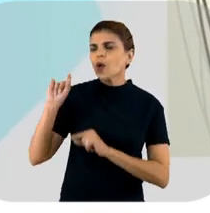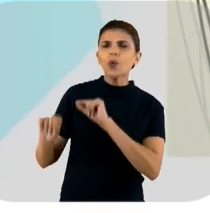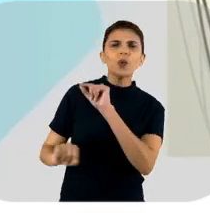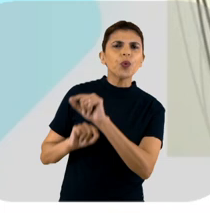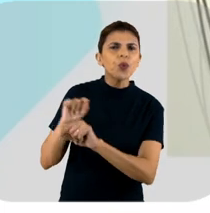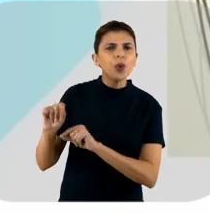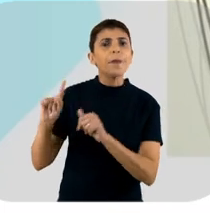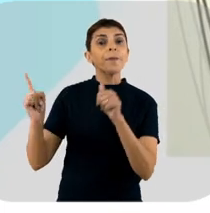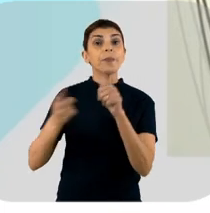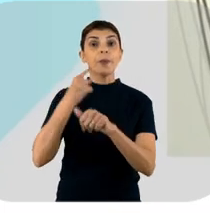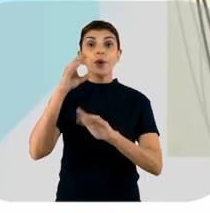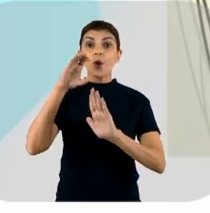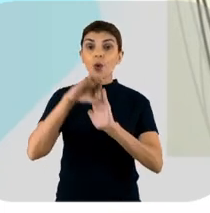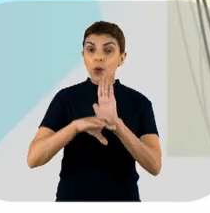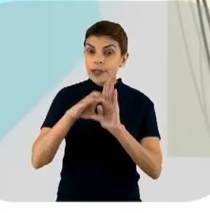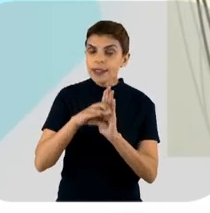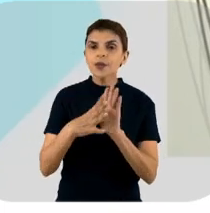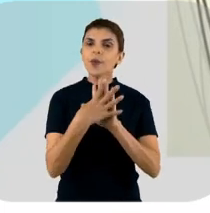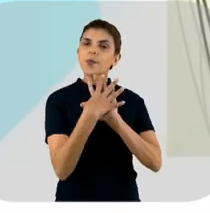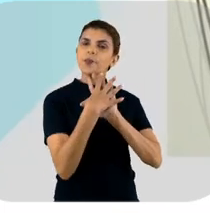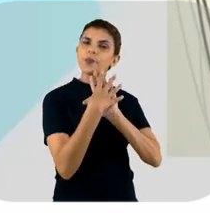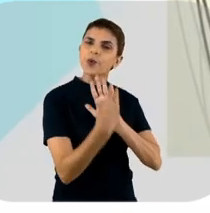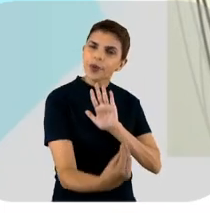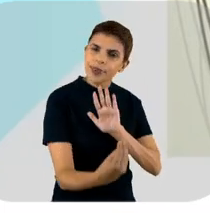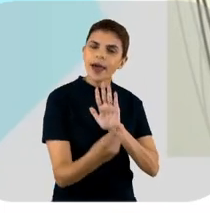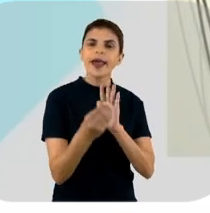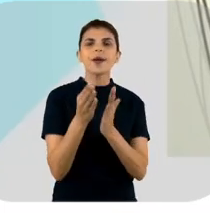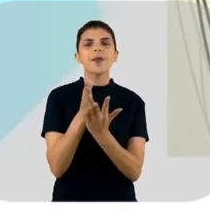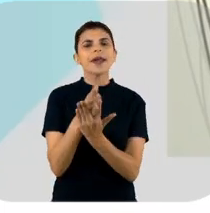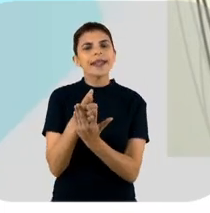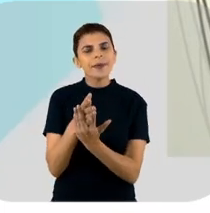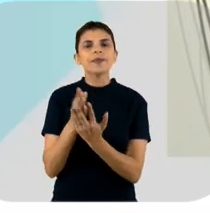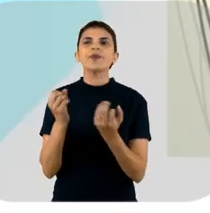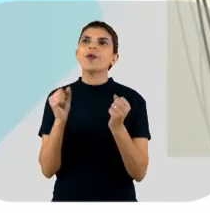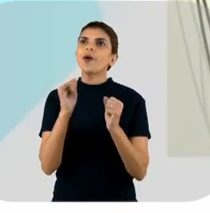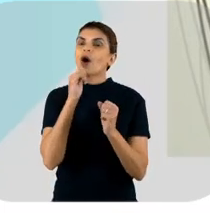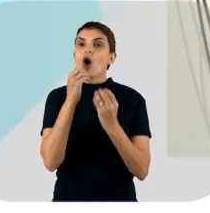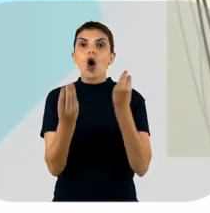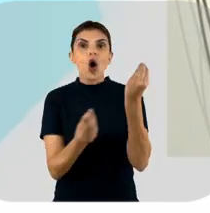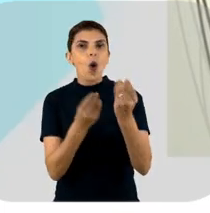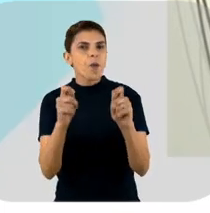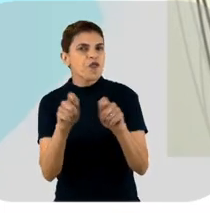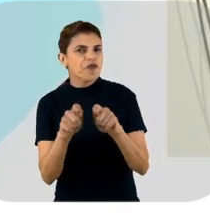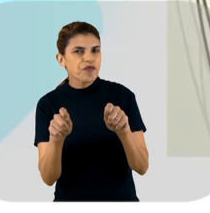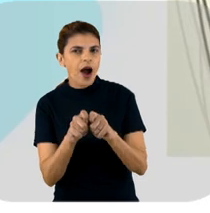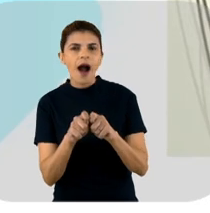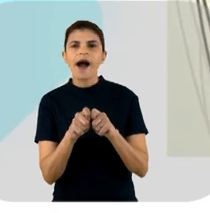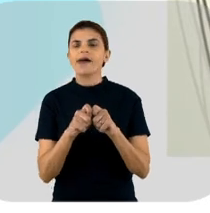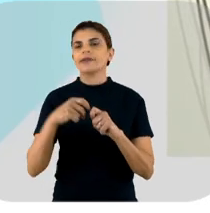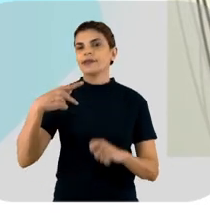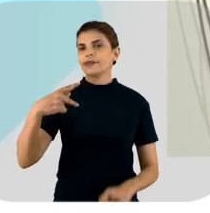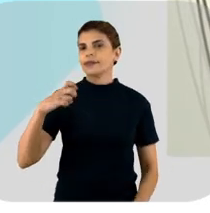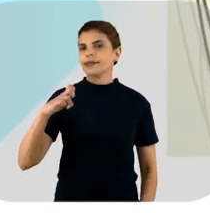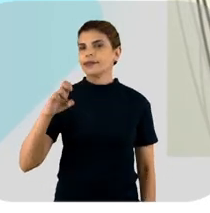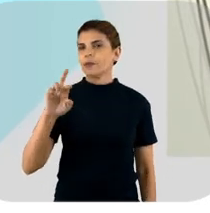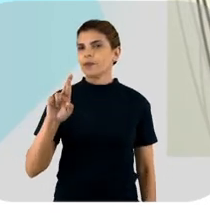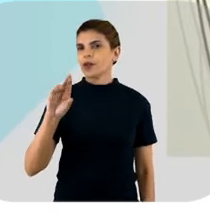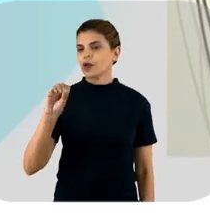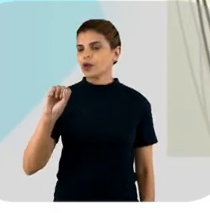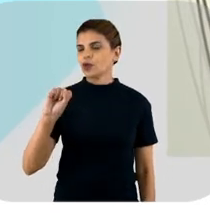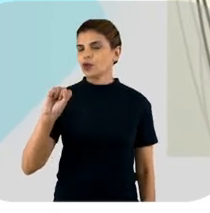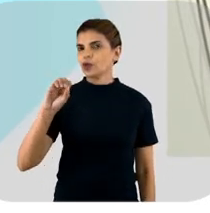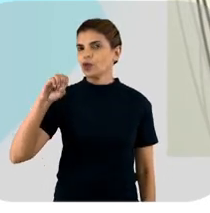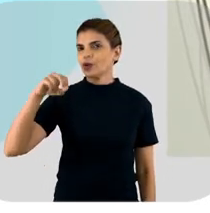pouco o que é, primeiro, conceitualmente, esse modelo híbrido, como se faz essa ideia da